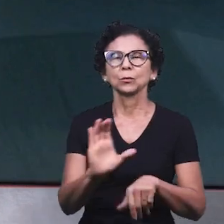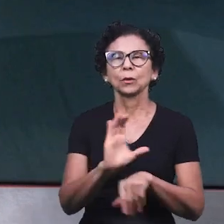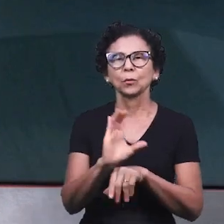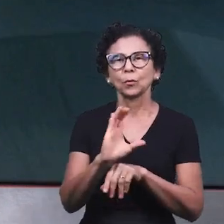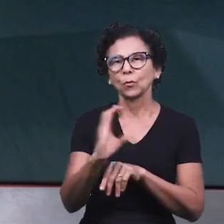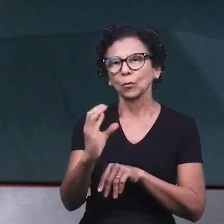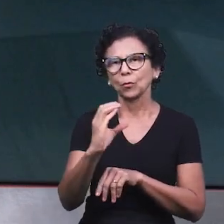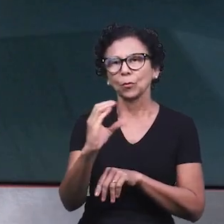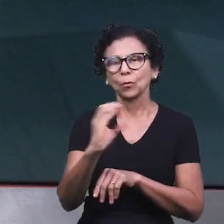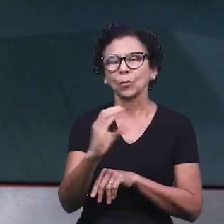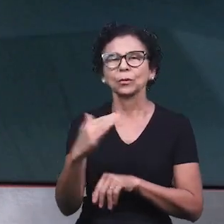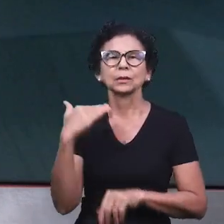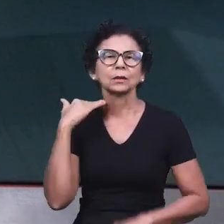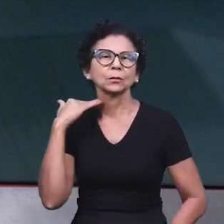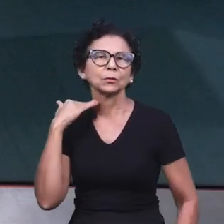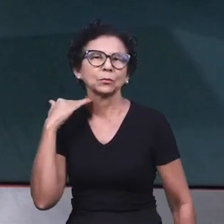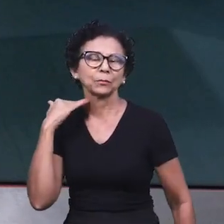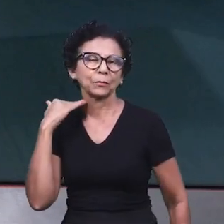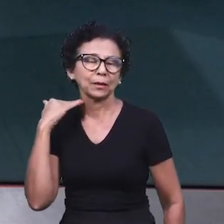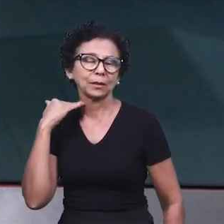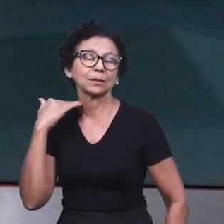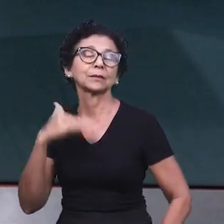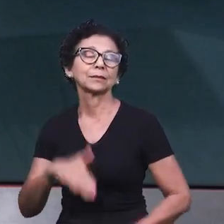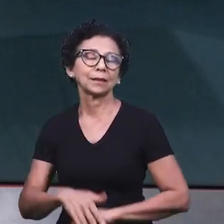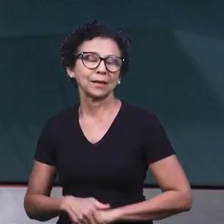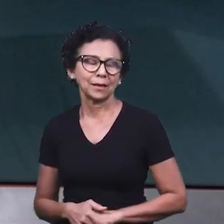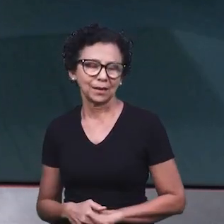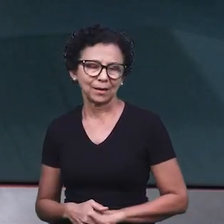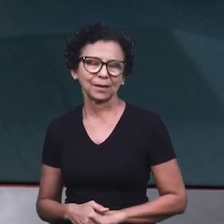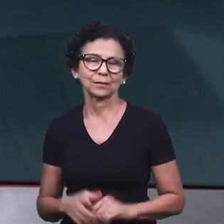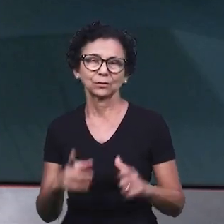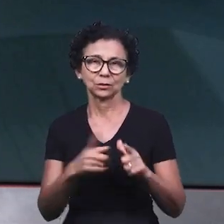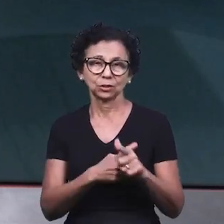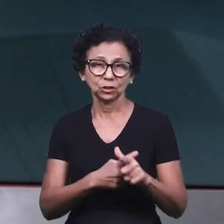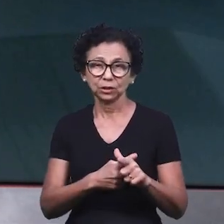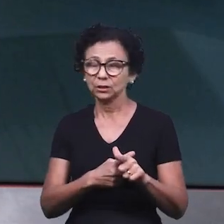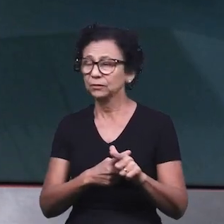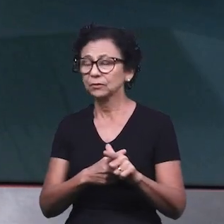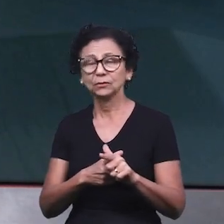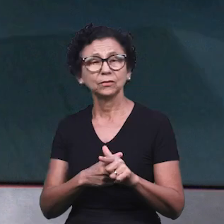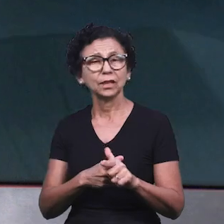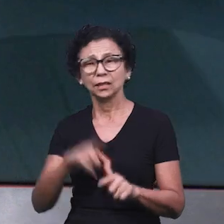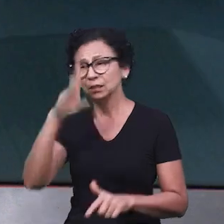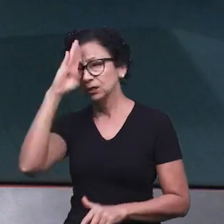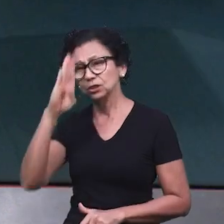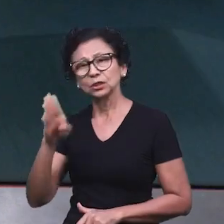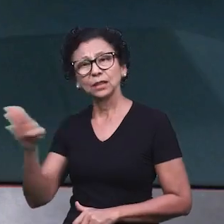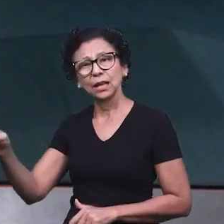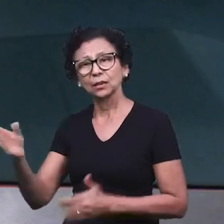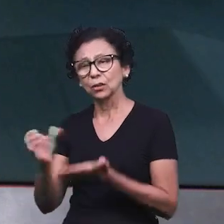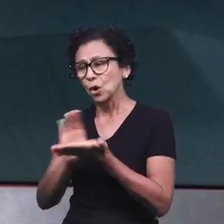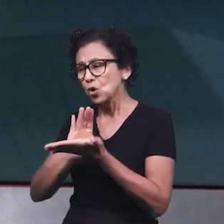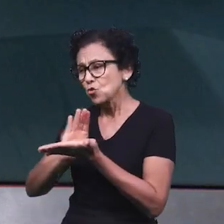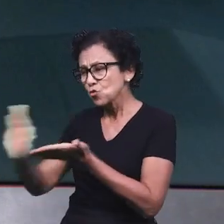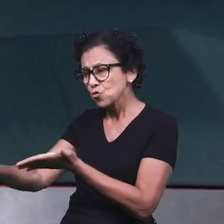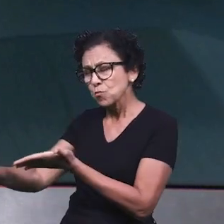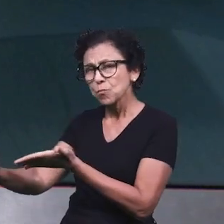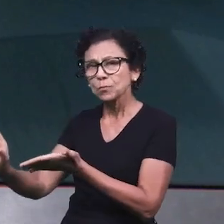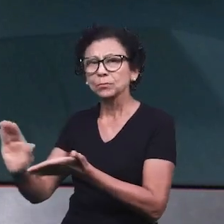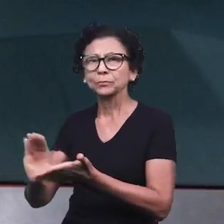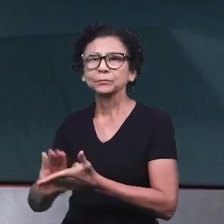órgão que detém, né, os valores a serem pagos pelos proventos da aposentadoria, direto ao